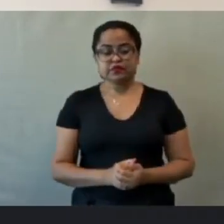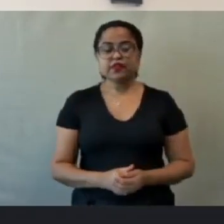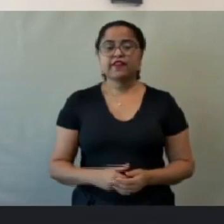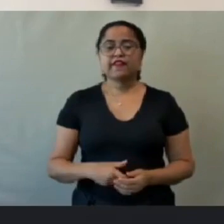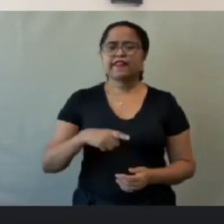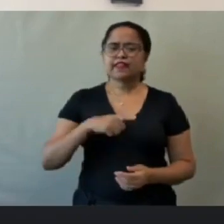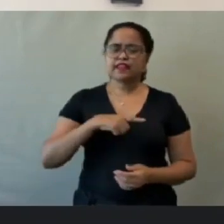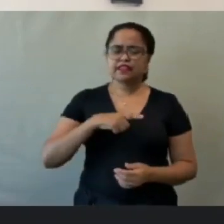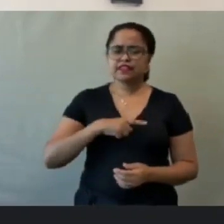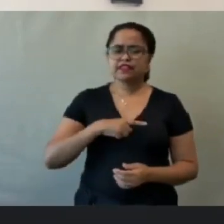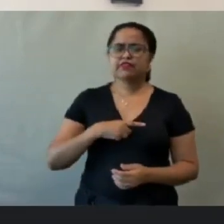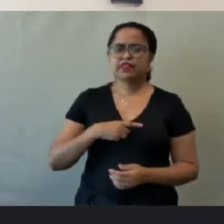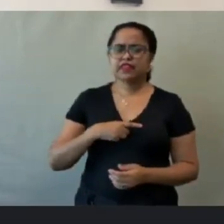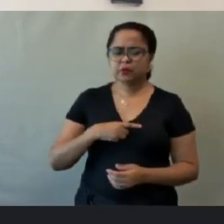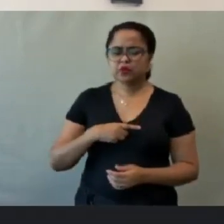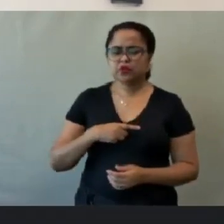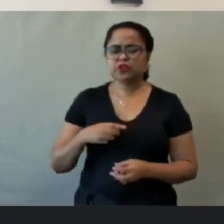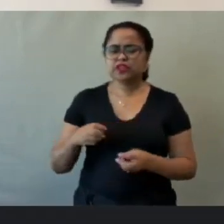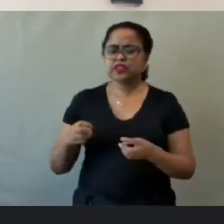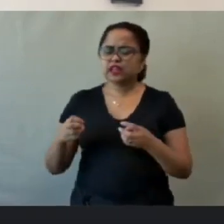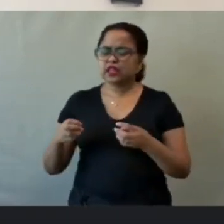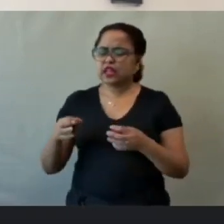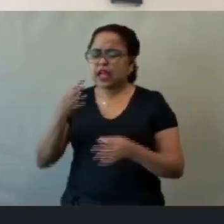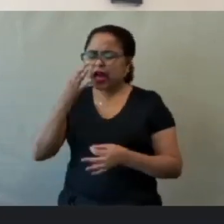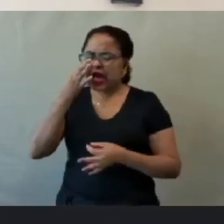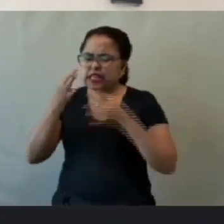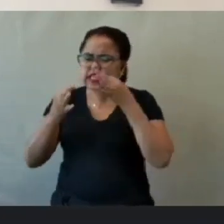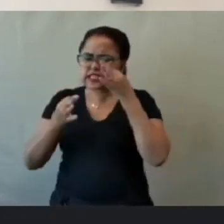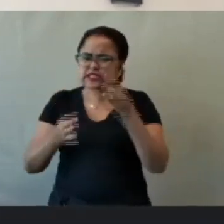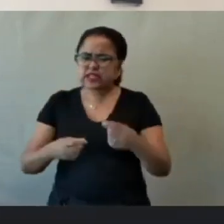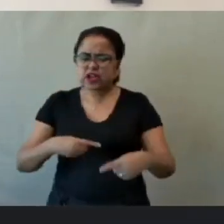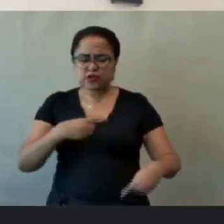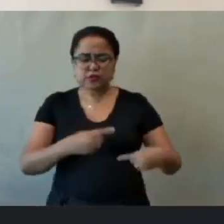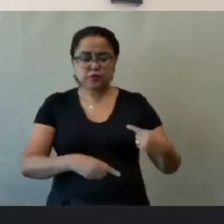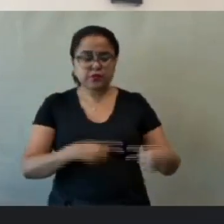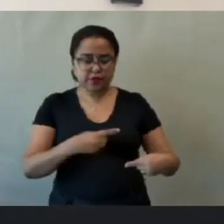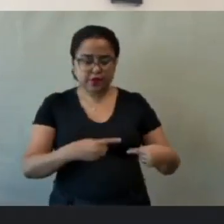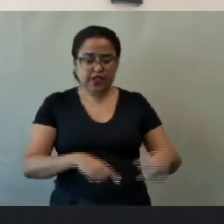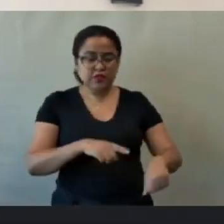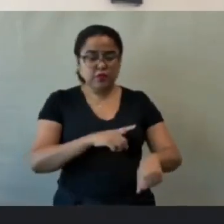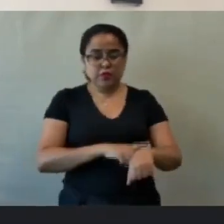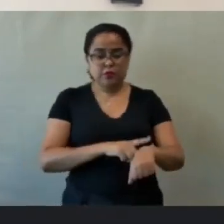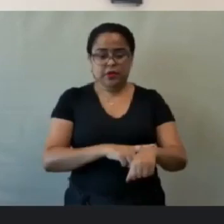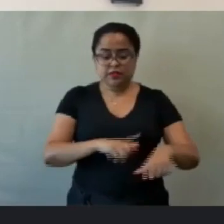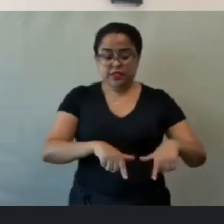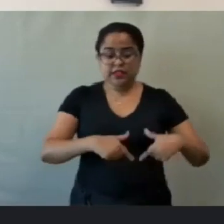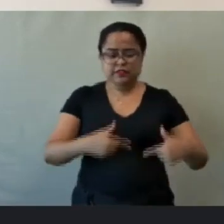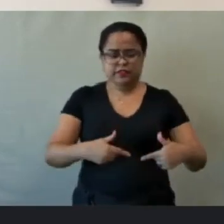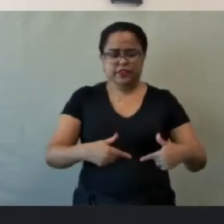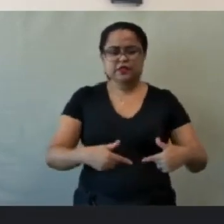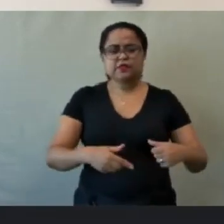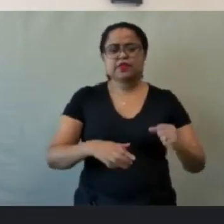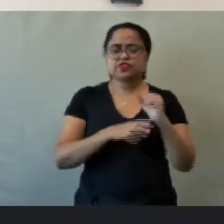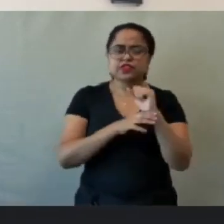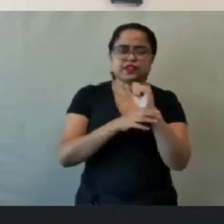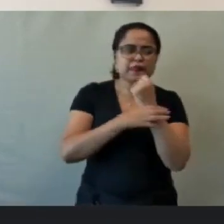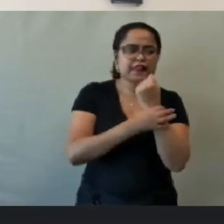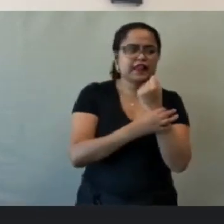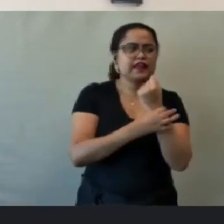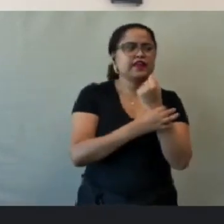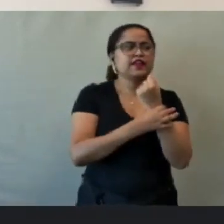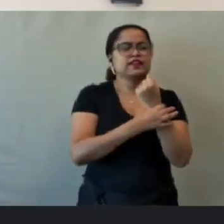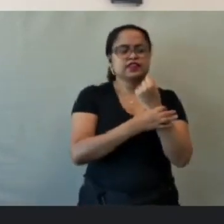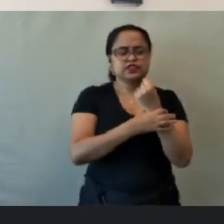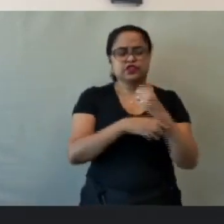atenção no debate e na hora de fazer as defesas e a mobilização desse plano para que a gente garanta as fontes de financiamento. Veja